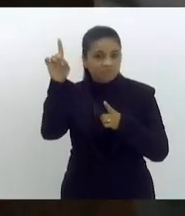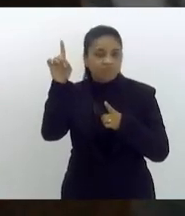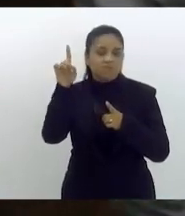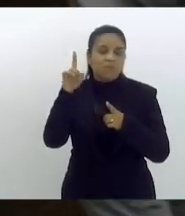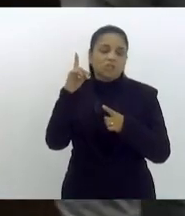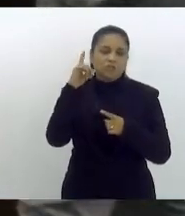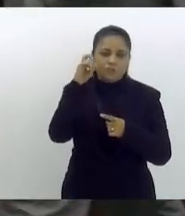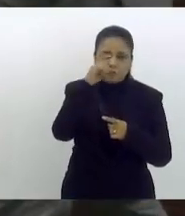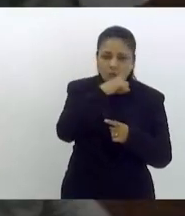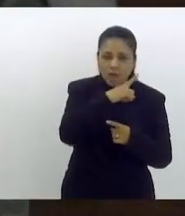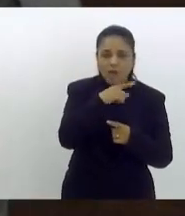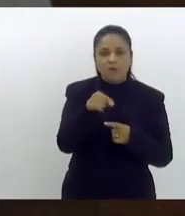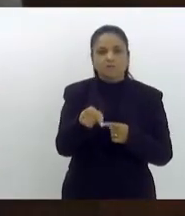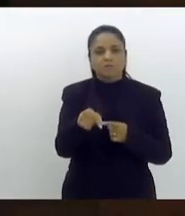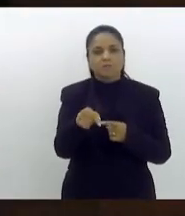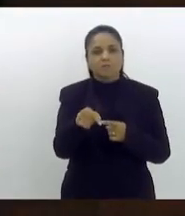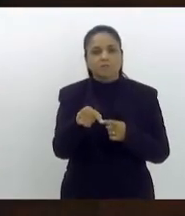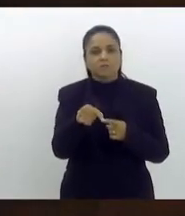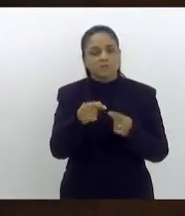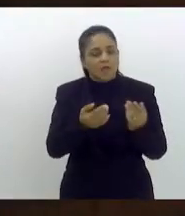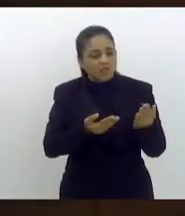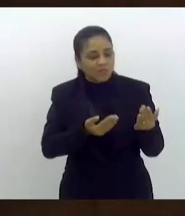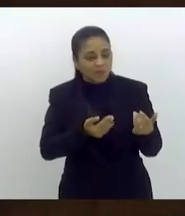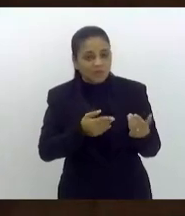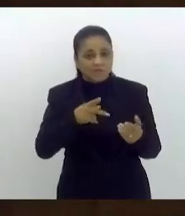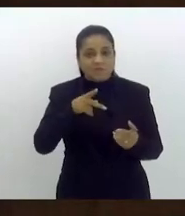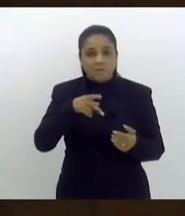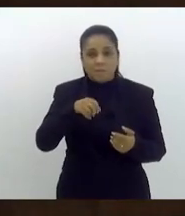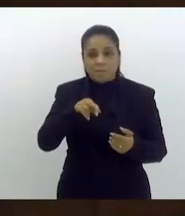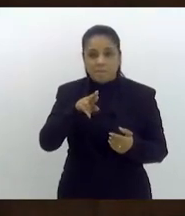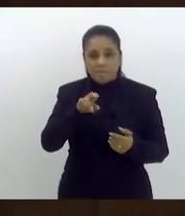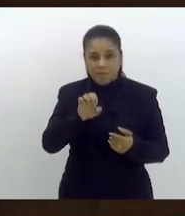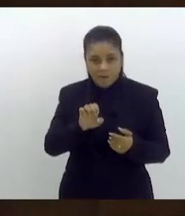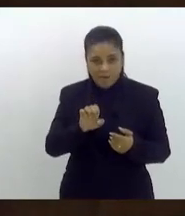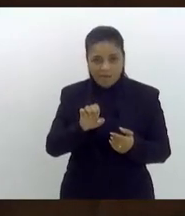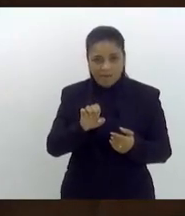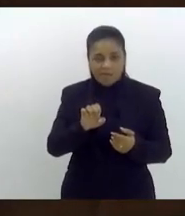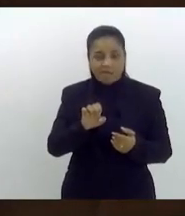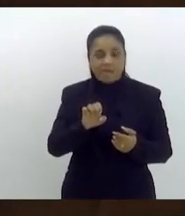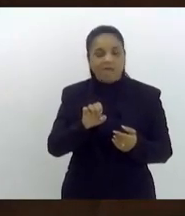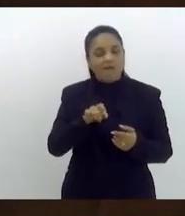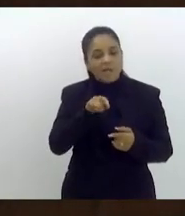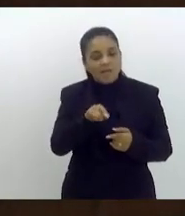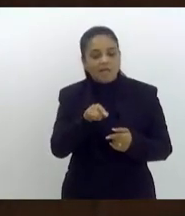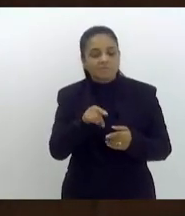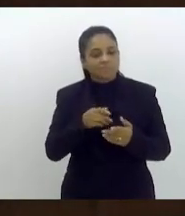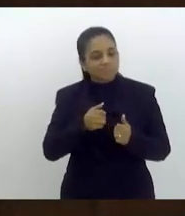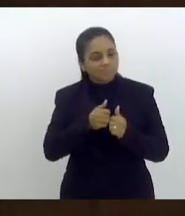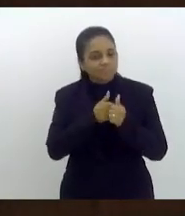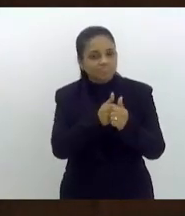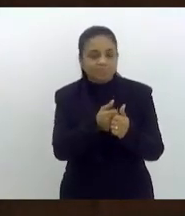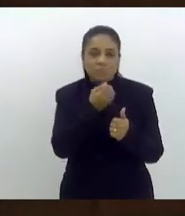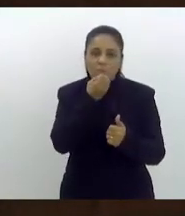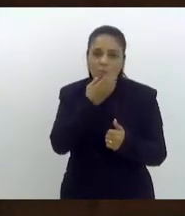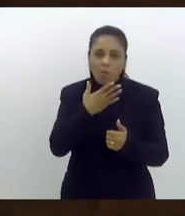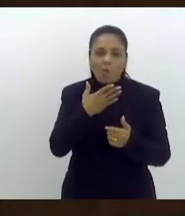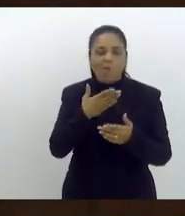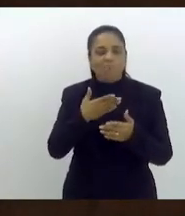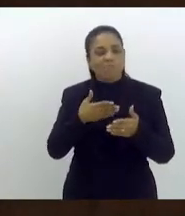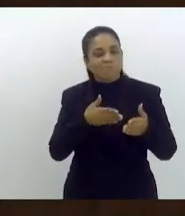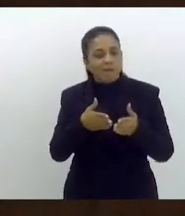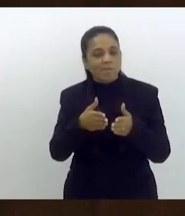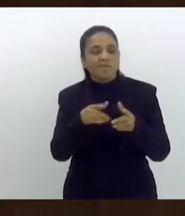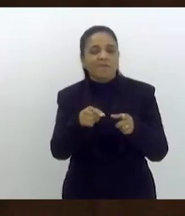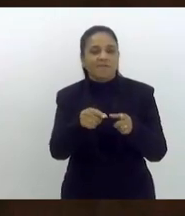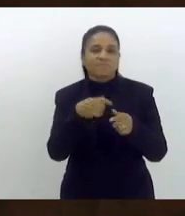a dificuldade da sua pré-adolescência nós estamos conseguindo fazer com que ela sigam um bom caminho então muito obrigado